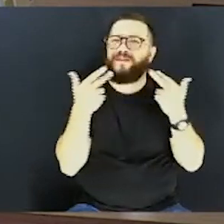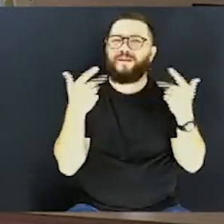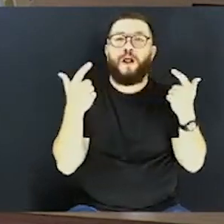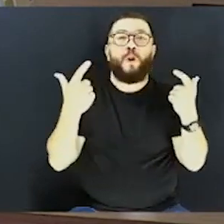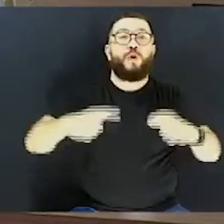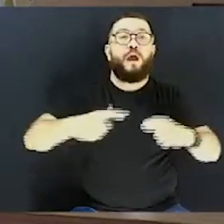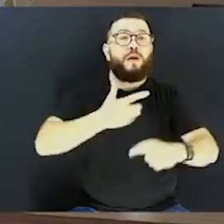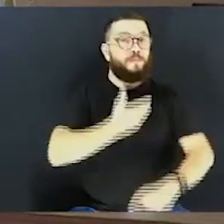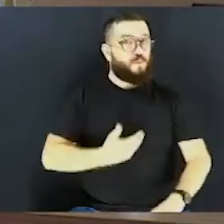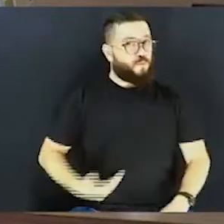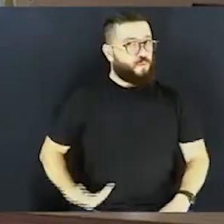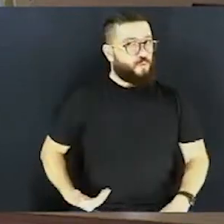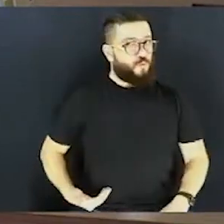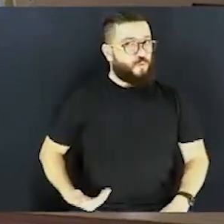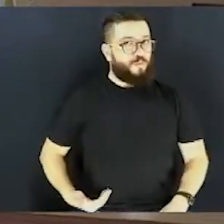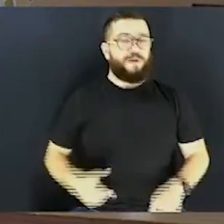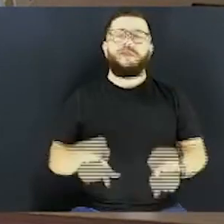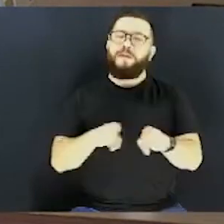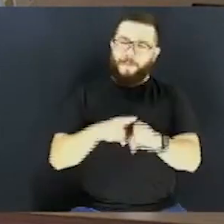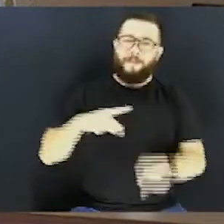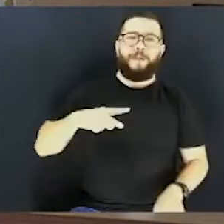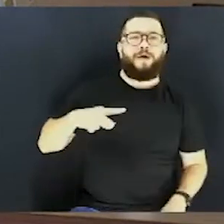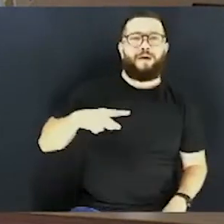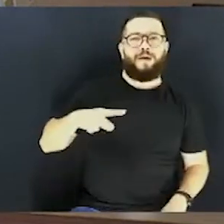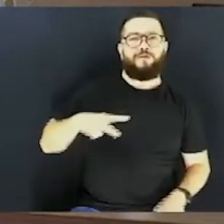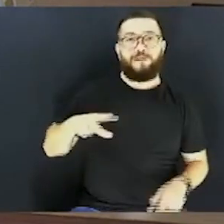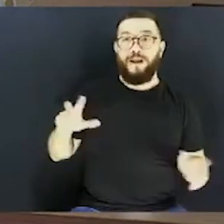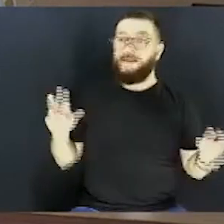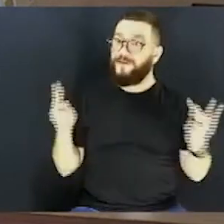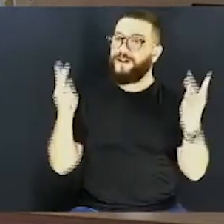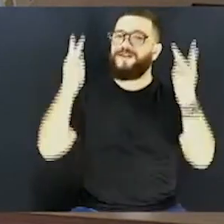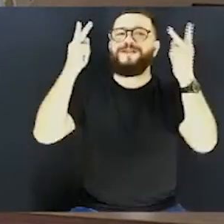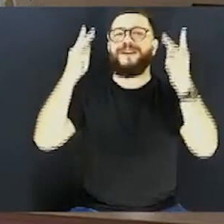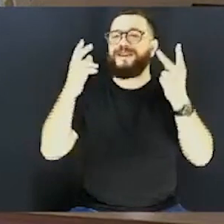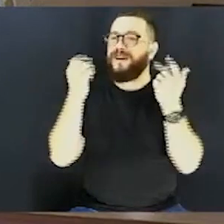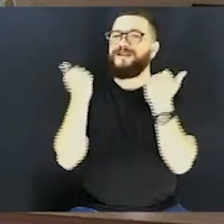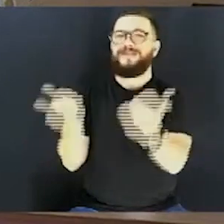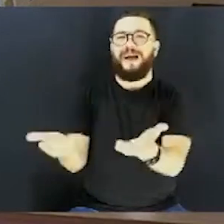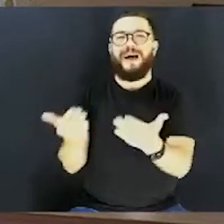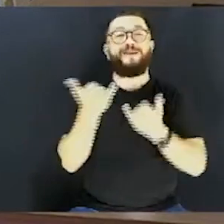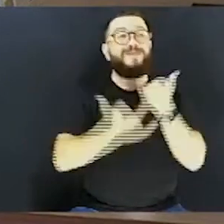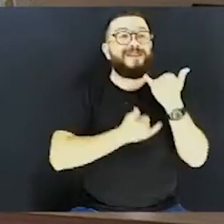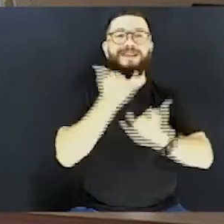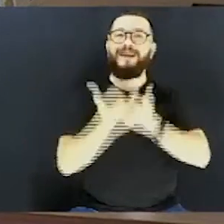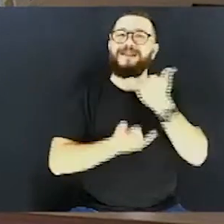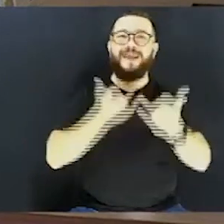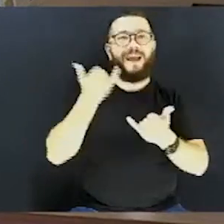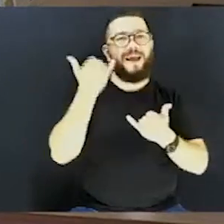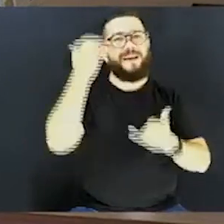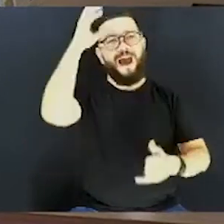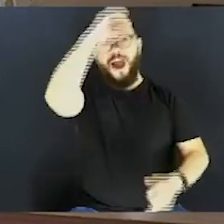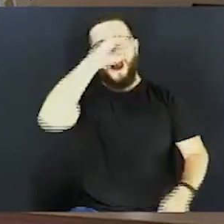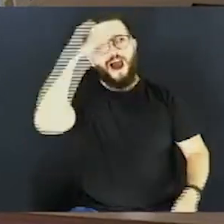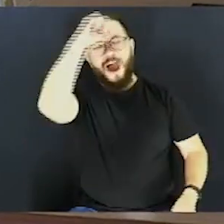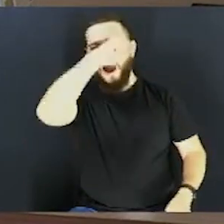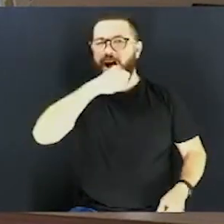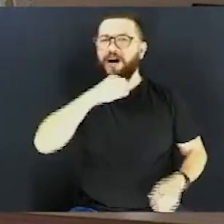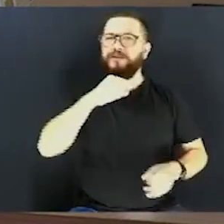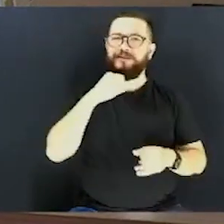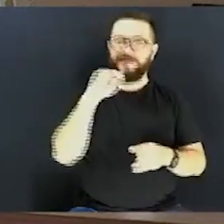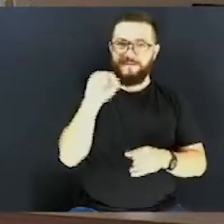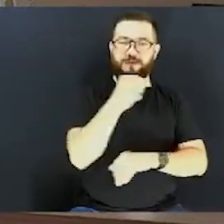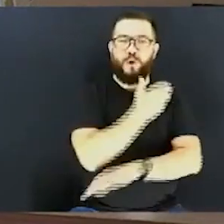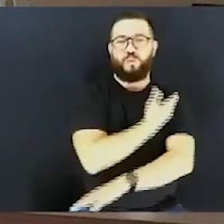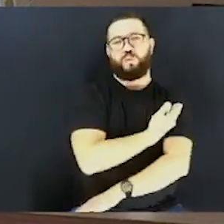privados, valorizando o brincar como forma de expressão, aprendizagem e desenvolvimento infantil. Então, lembrando que a gente está falando